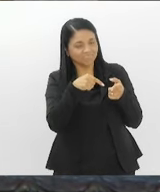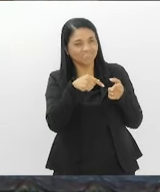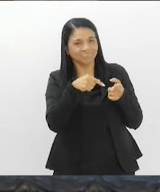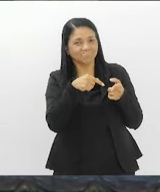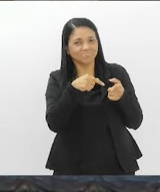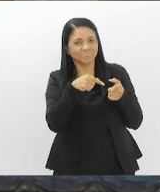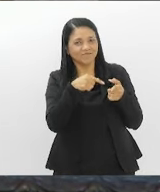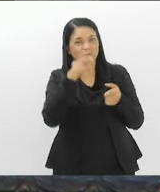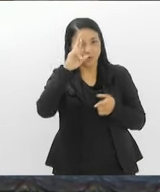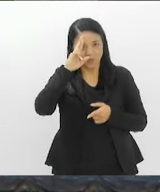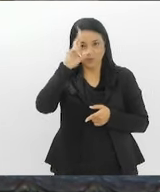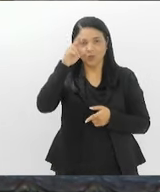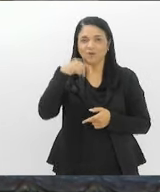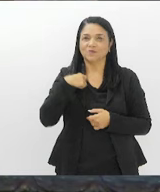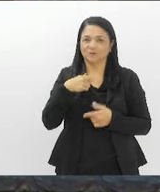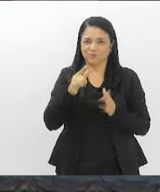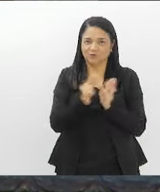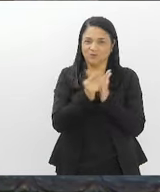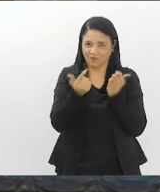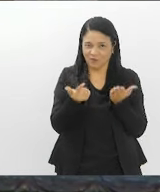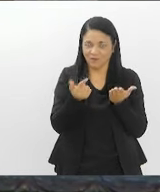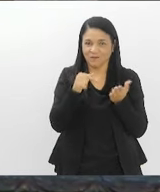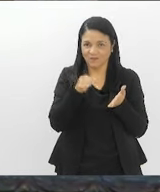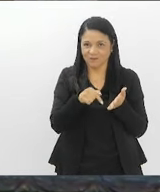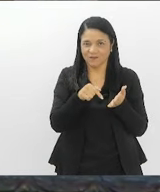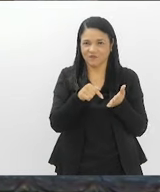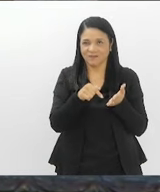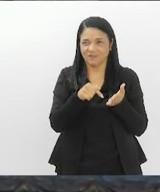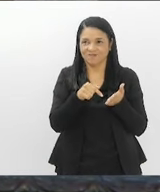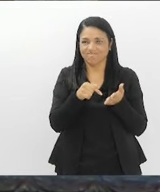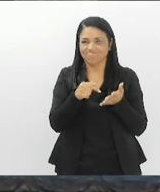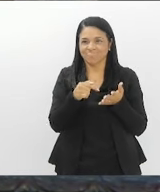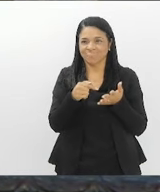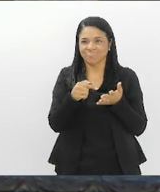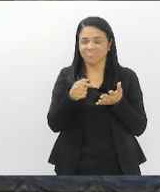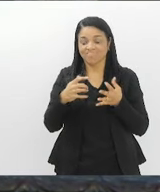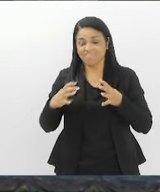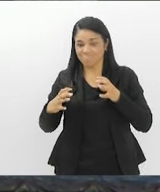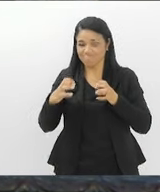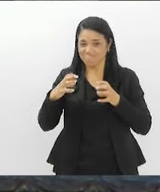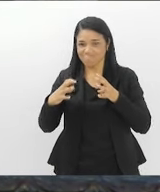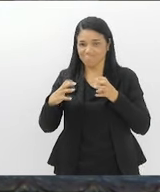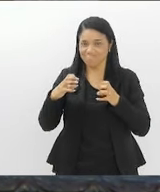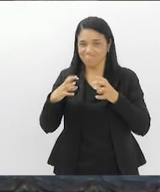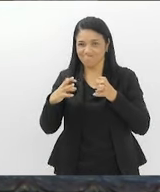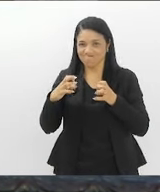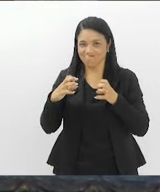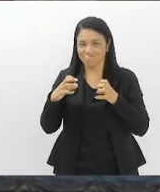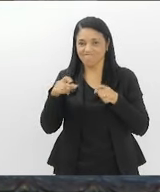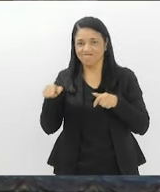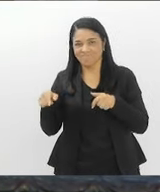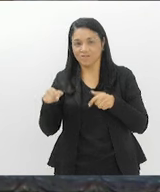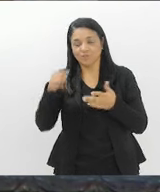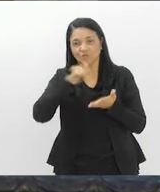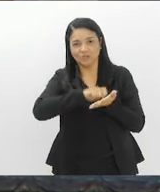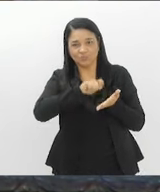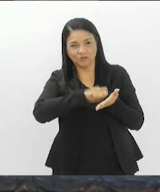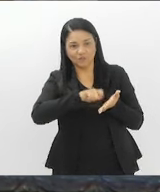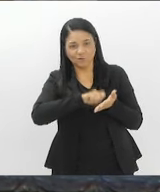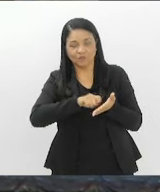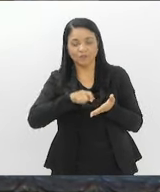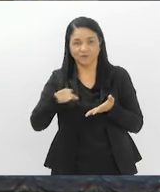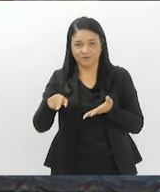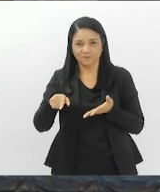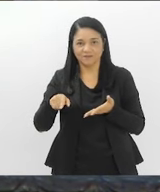dono do jornal, e isso criou uma rusga entre o grande escritor e Edmundo Bittencourt.